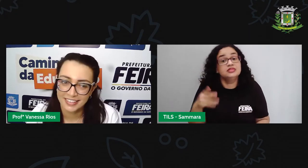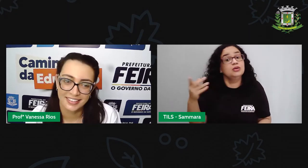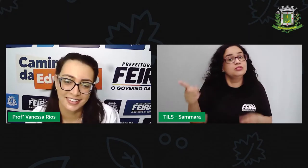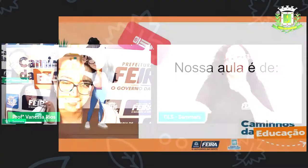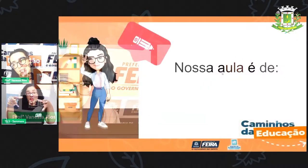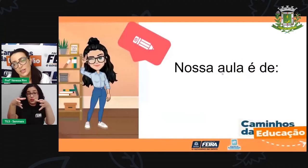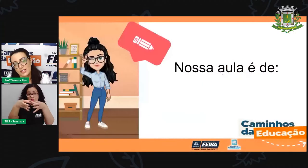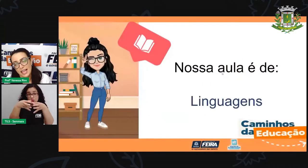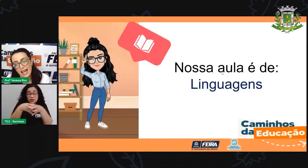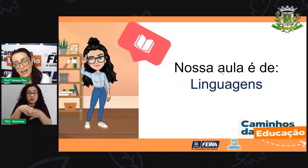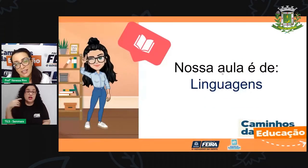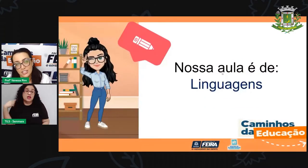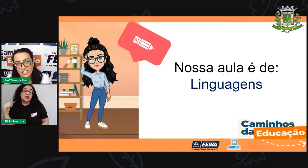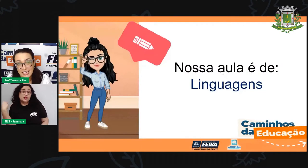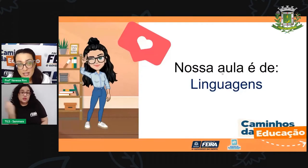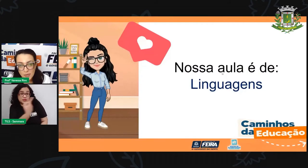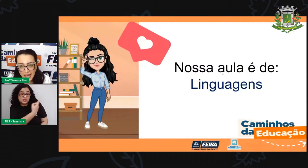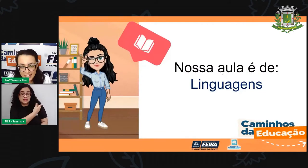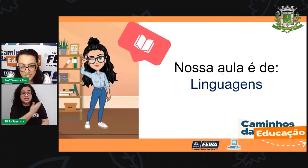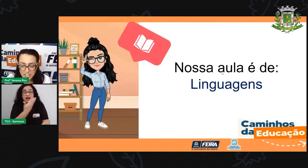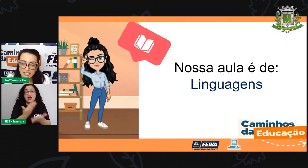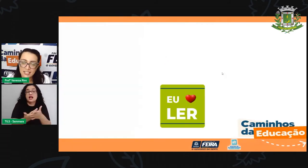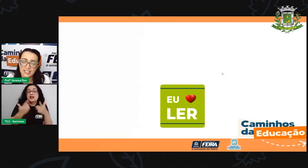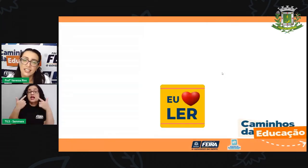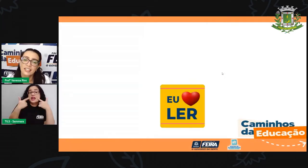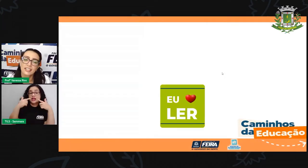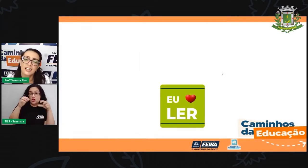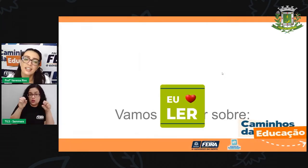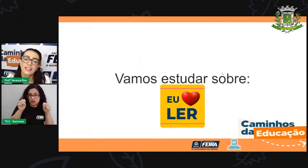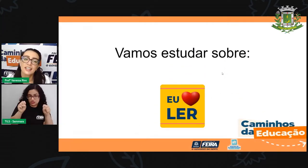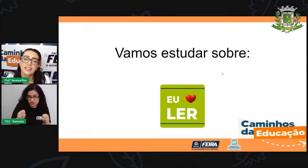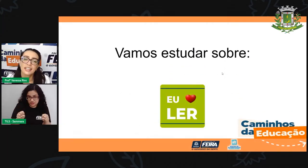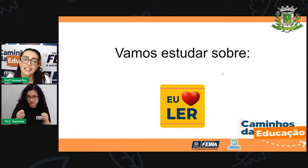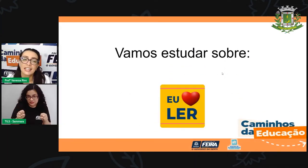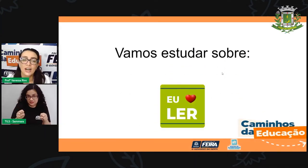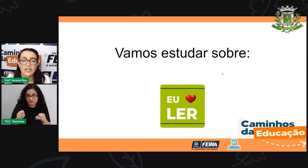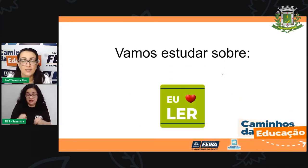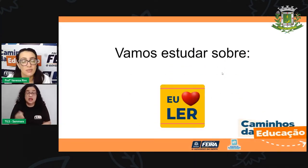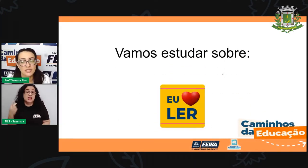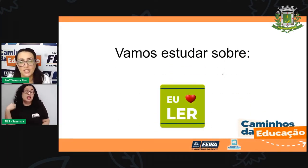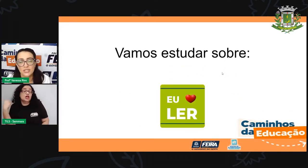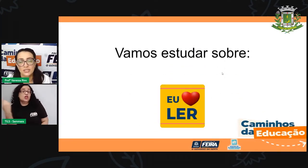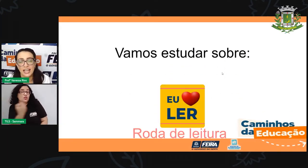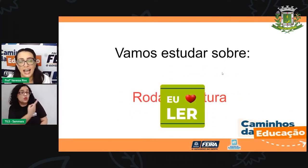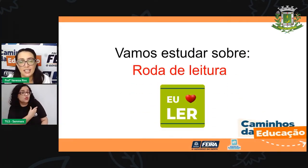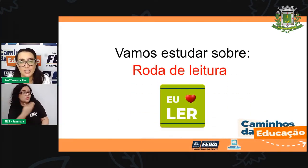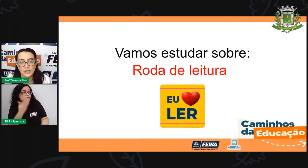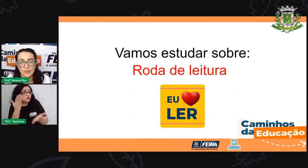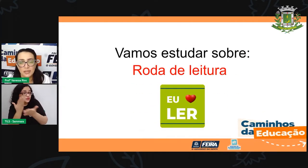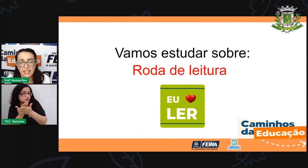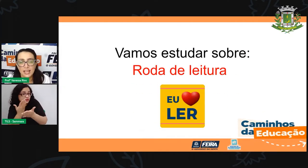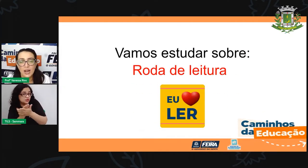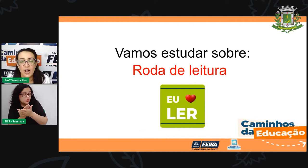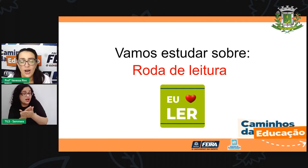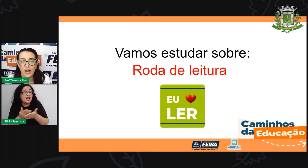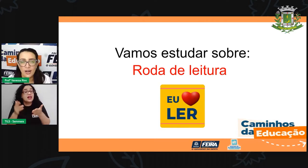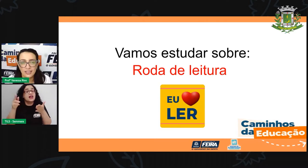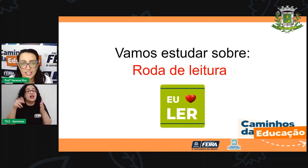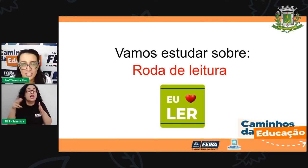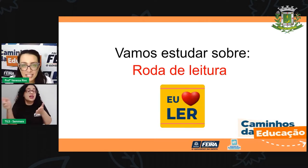nossa aula de linguagens e nós vamos estudar sobre